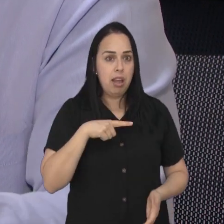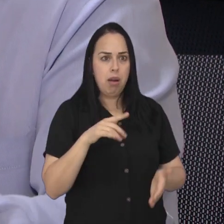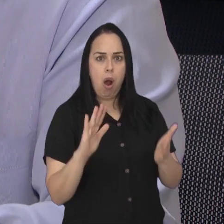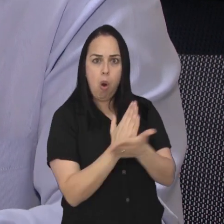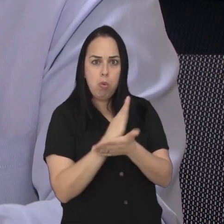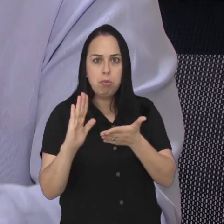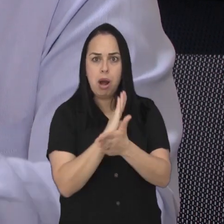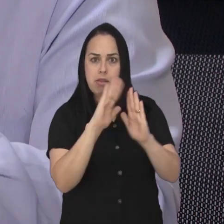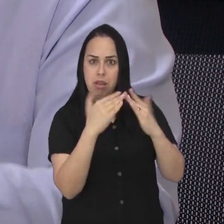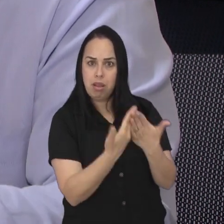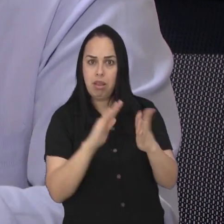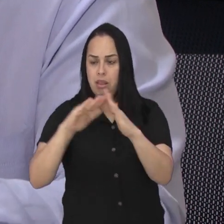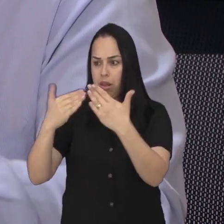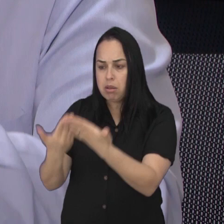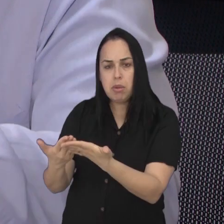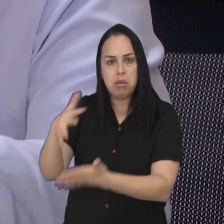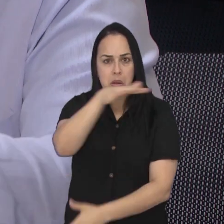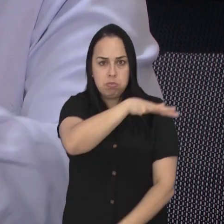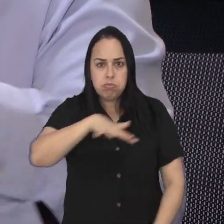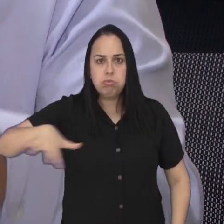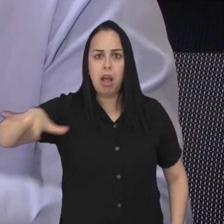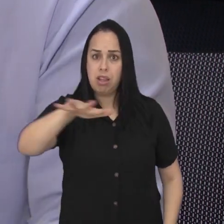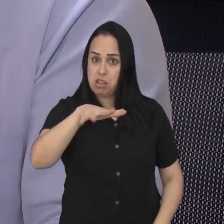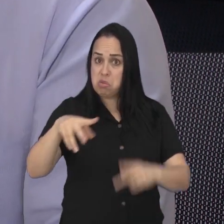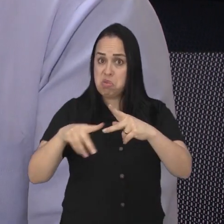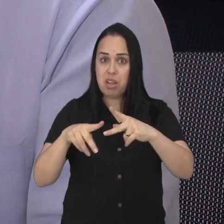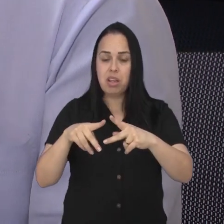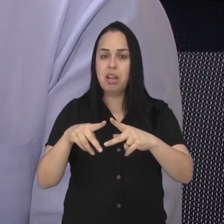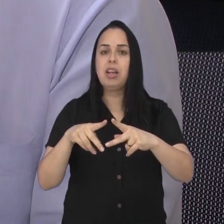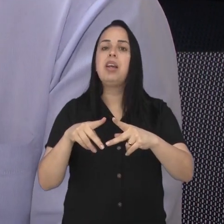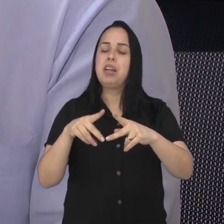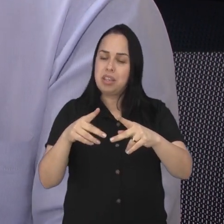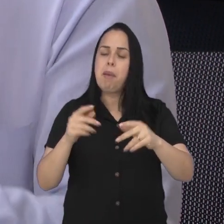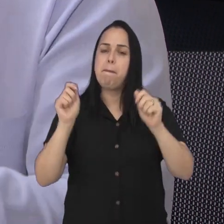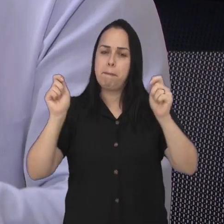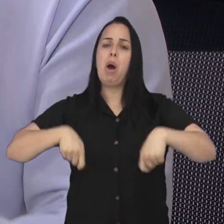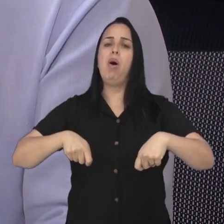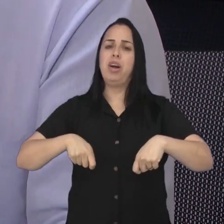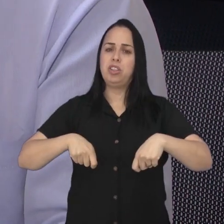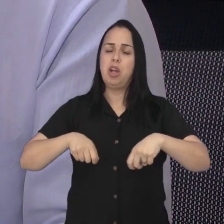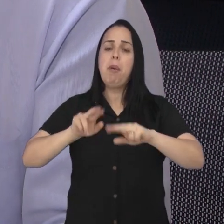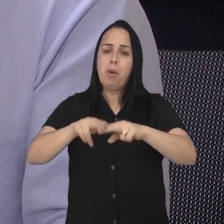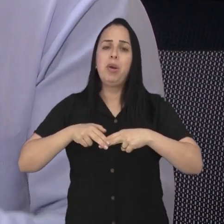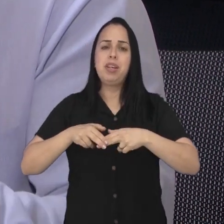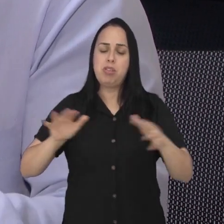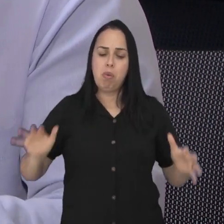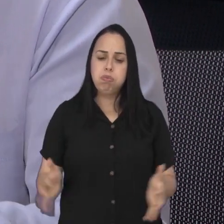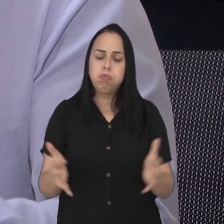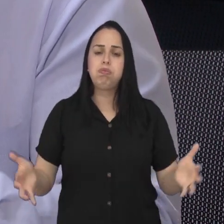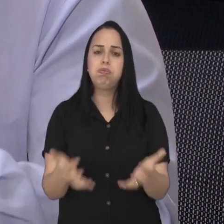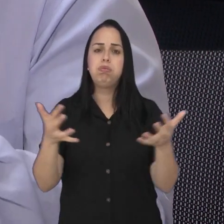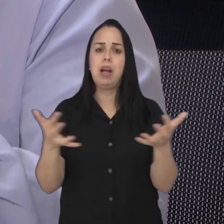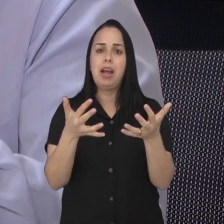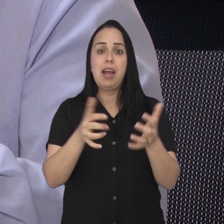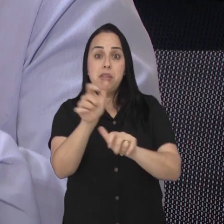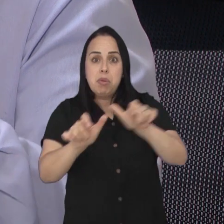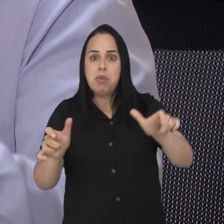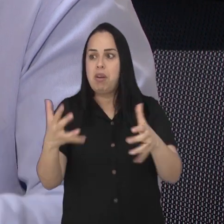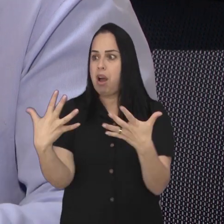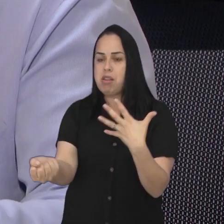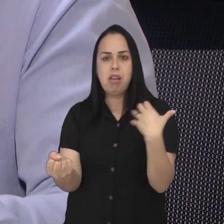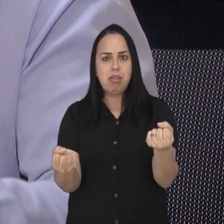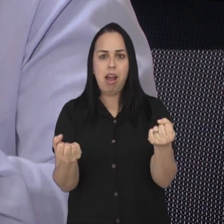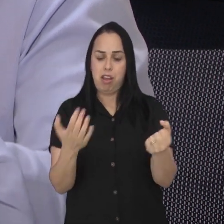diversas academias públicas nas regiões aqui de São José dos Campos e, com certeza, com esse fomento, vamos trazer